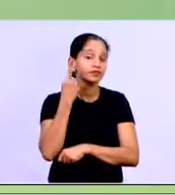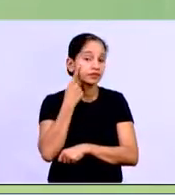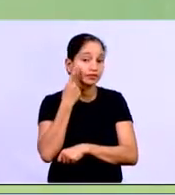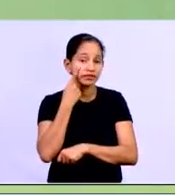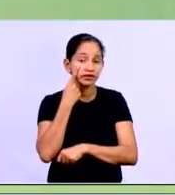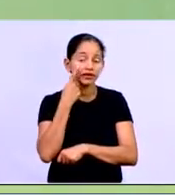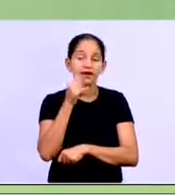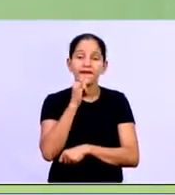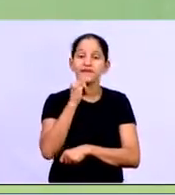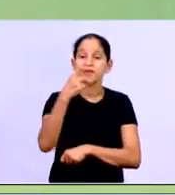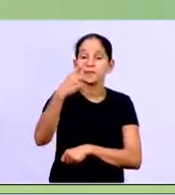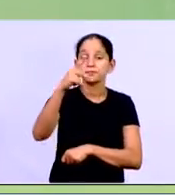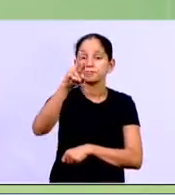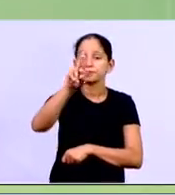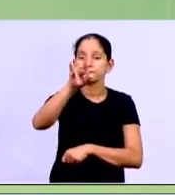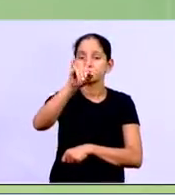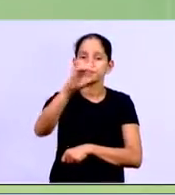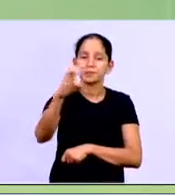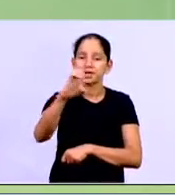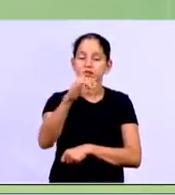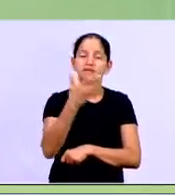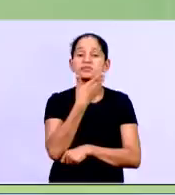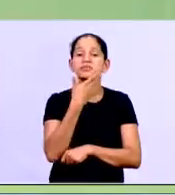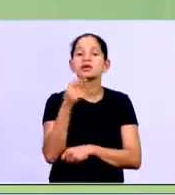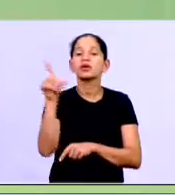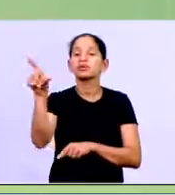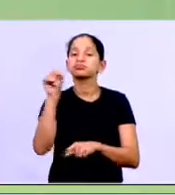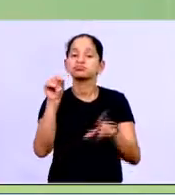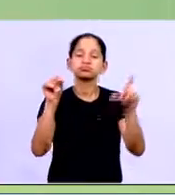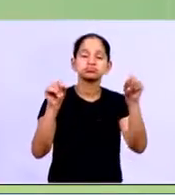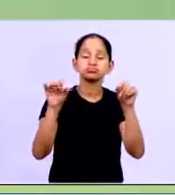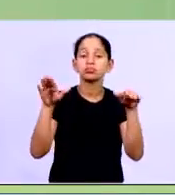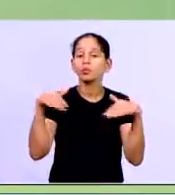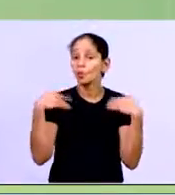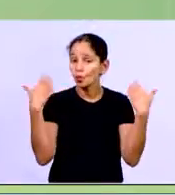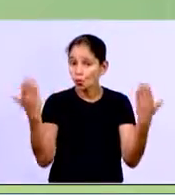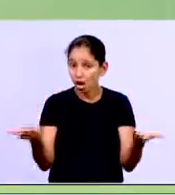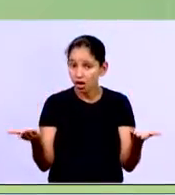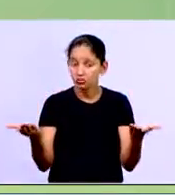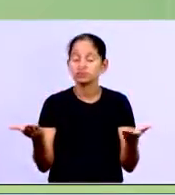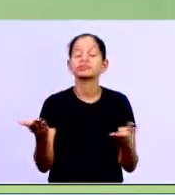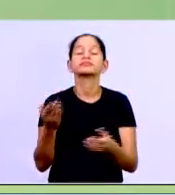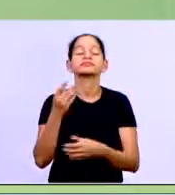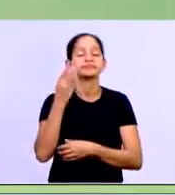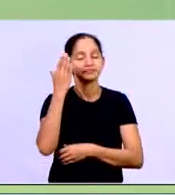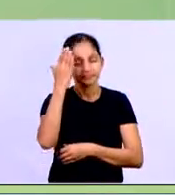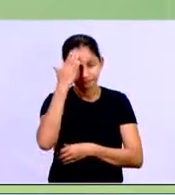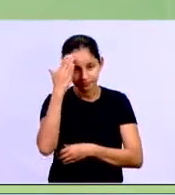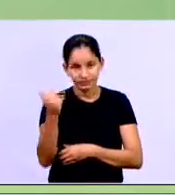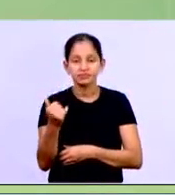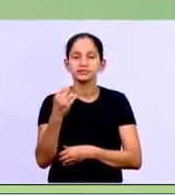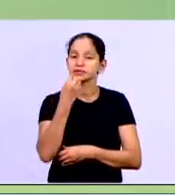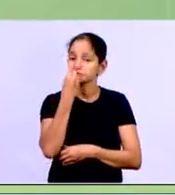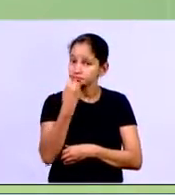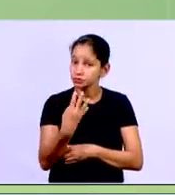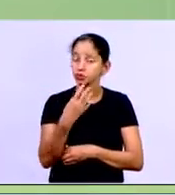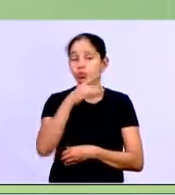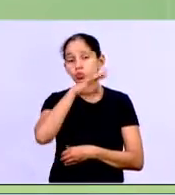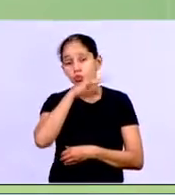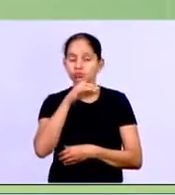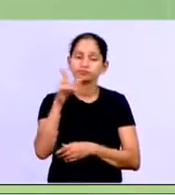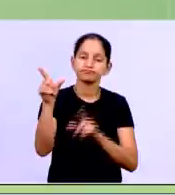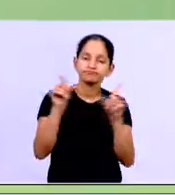ser maior ou menor? Qual que é mais vantajoso? Lembram dos nossos objetivos da aula, né? Qual deles é mais oneroso e qual que é mais